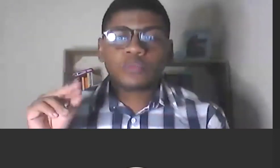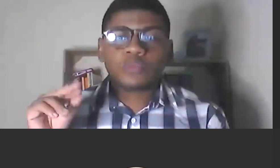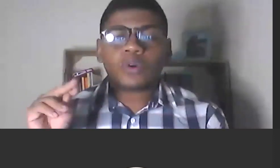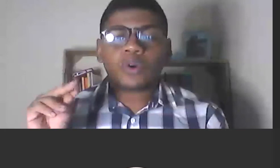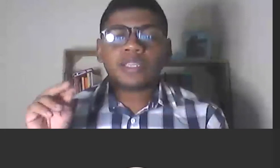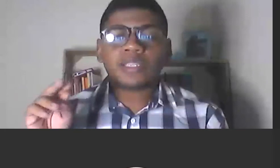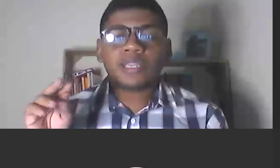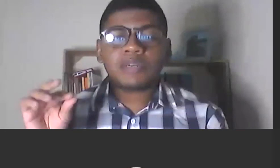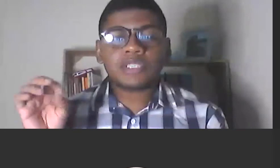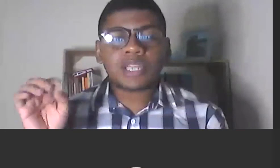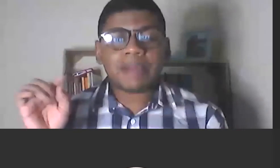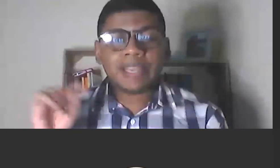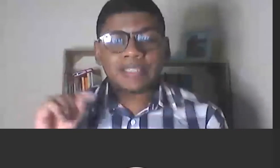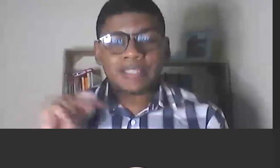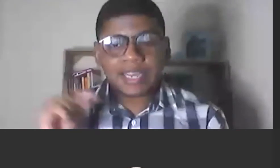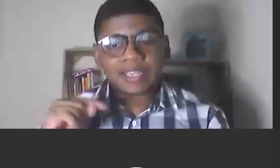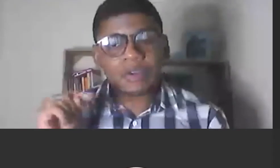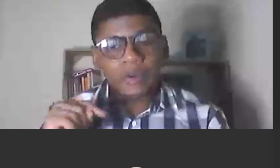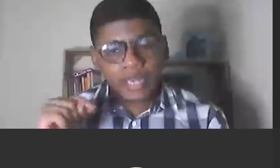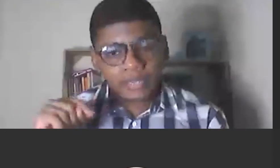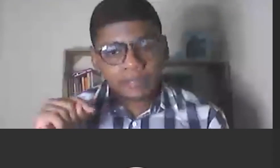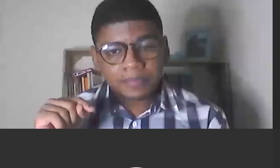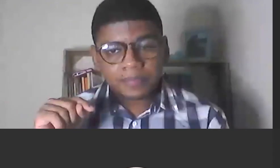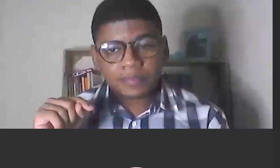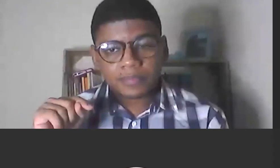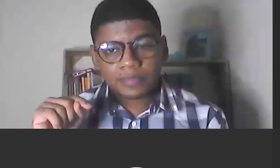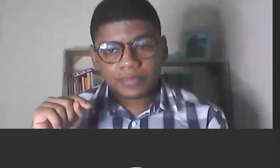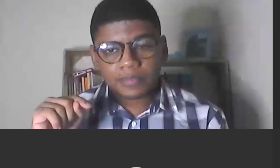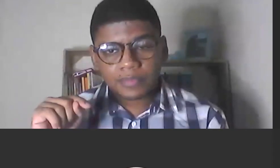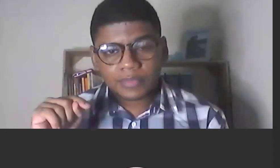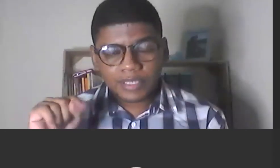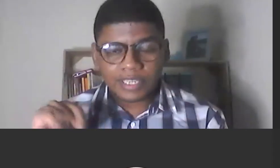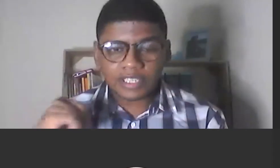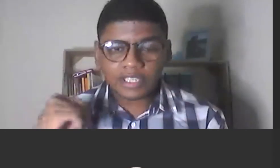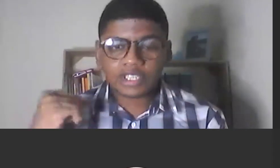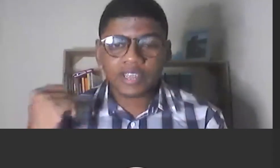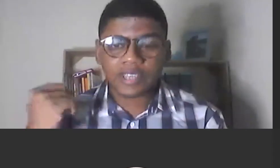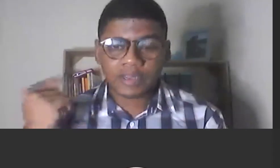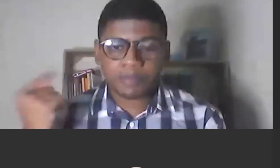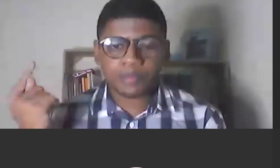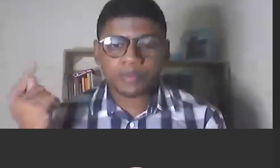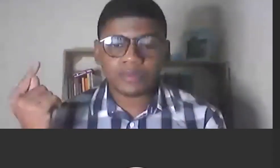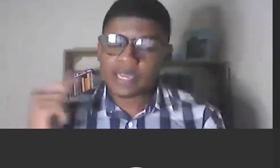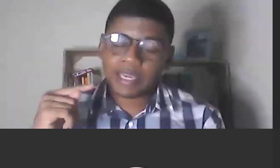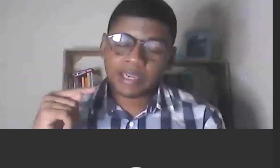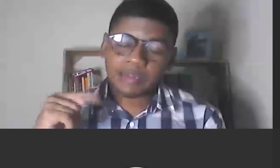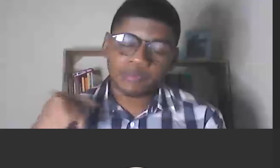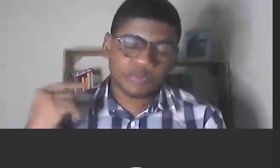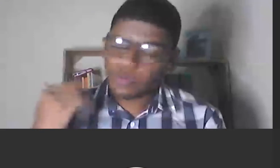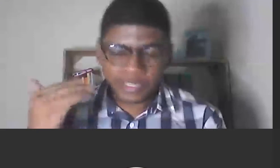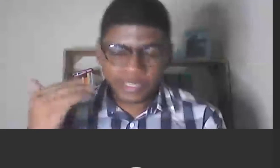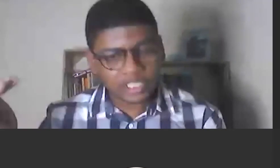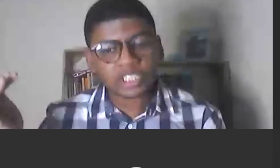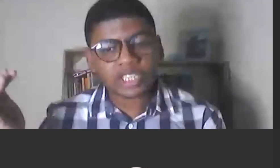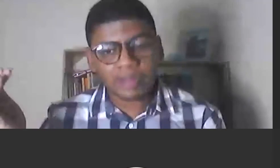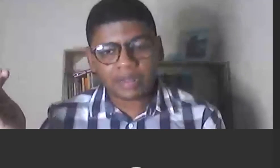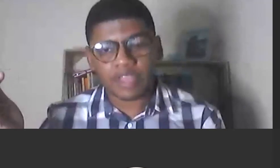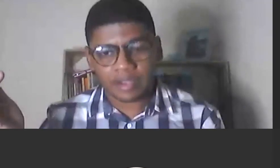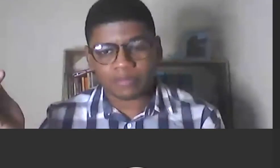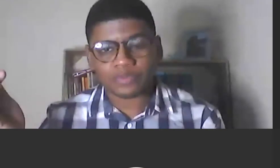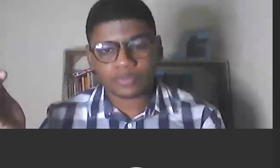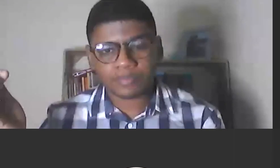Gente, todo mundo concorda? Então, a gente trabalha esses sinais agora. E se a gente tiver tempo, o restante a